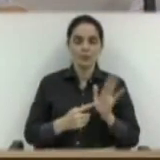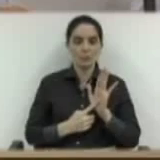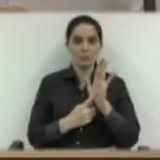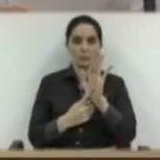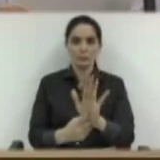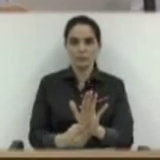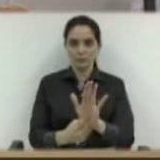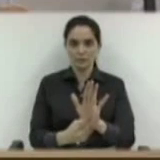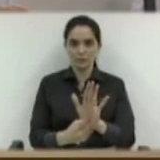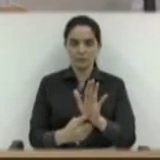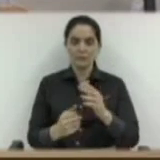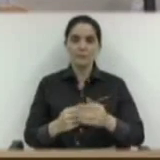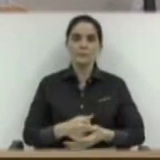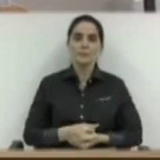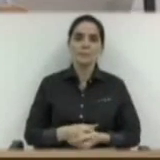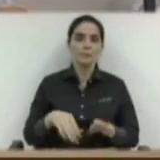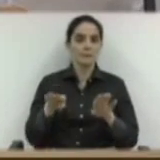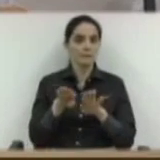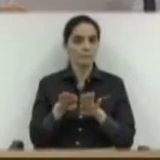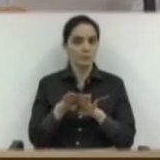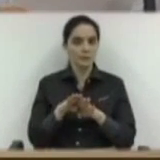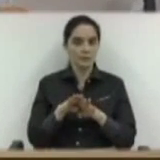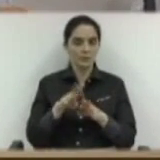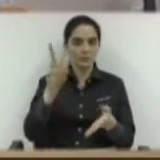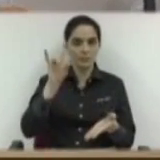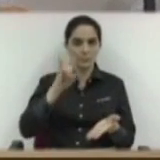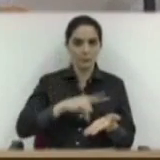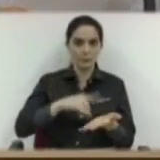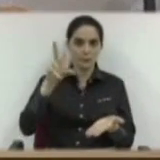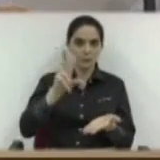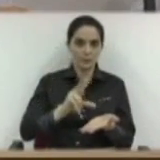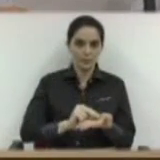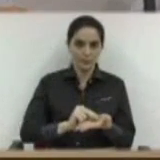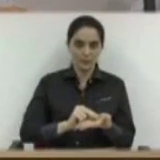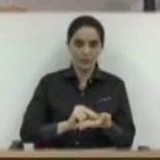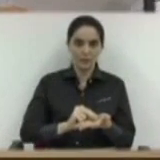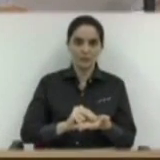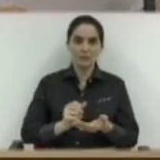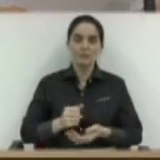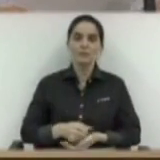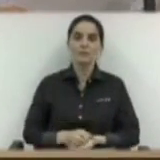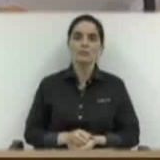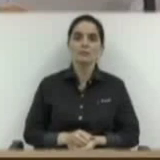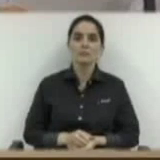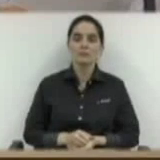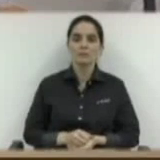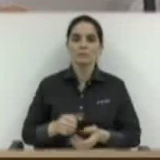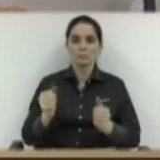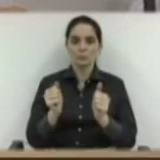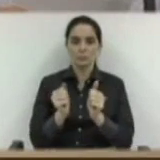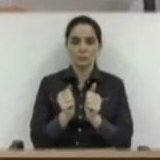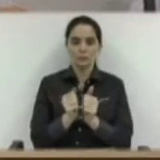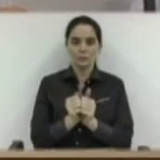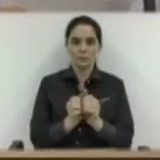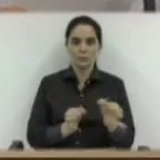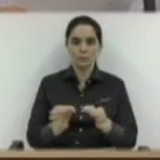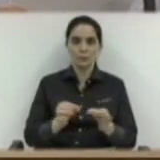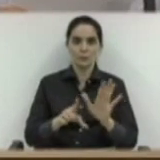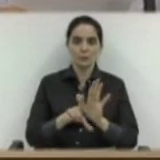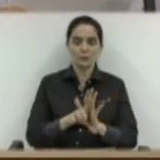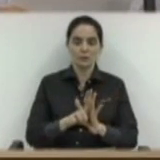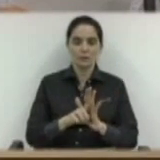sua apresentação, bem como documentação anexa, no sentido de que a mesma faça parte integrante do projeto de lei